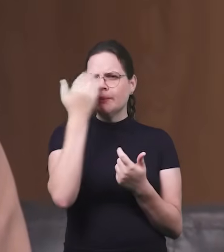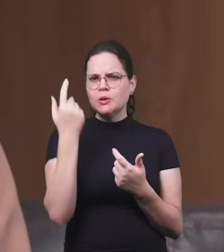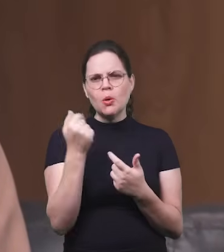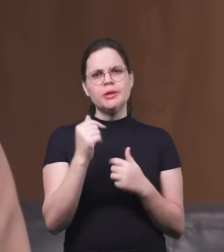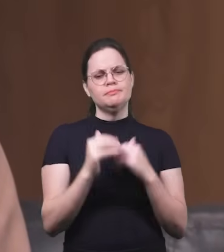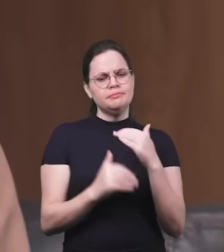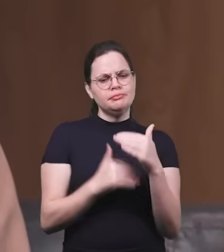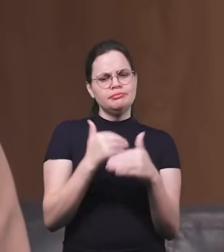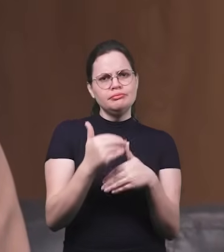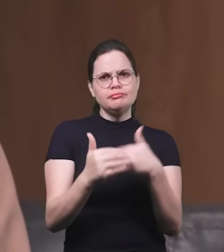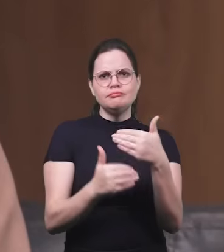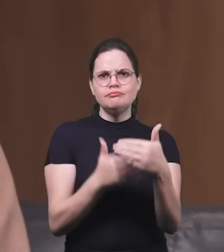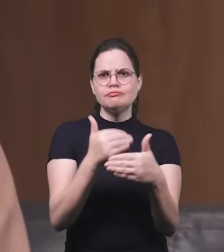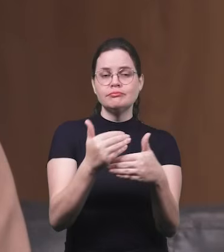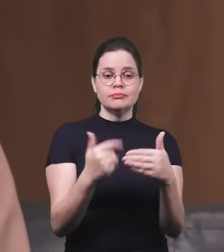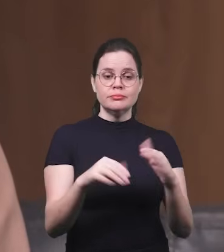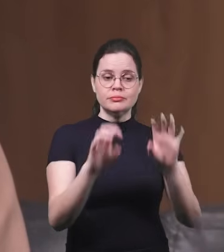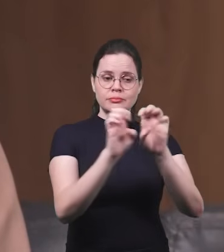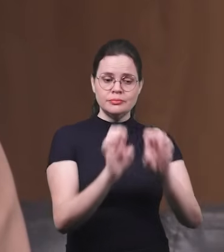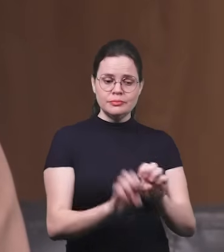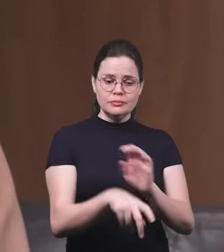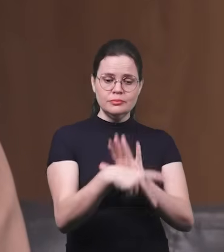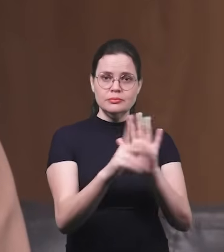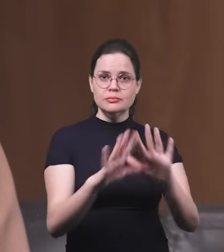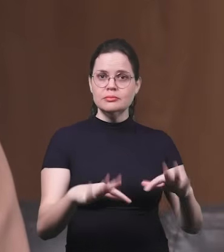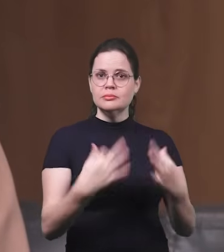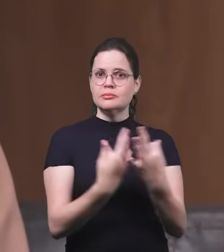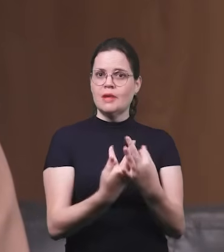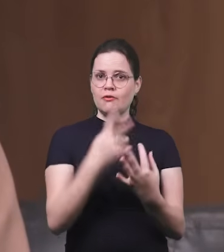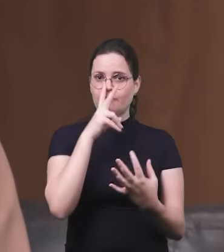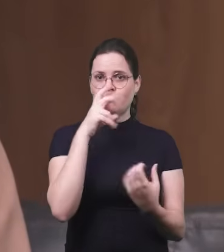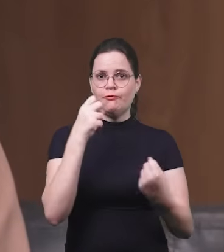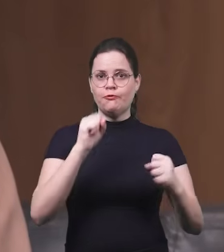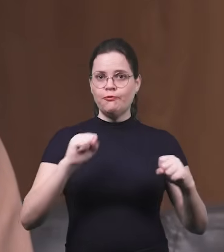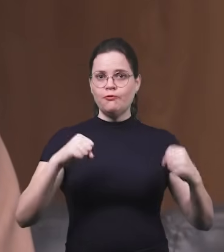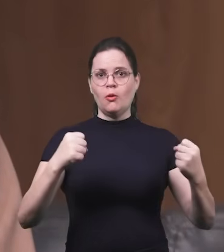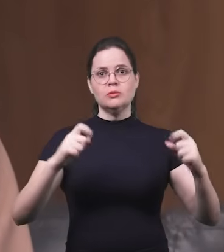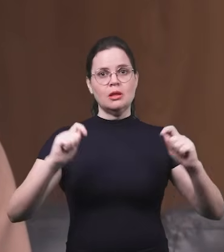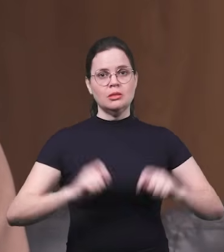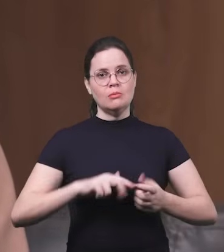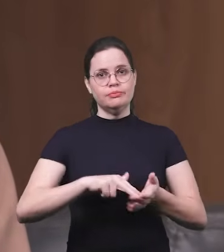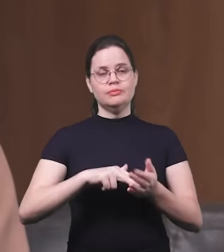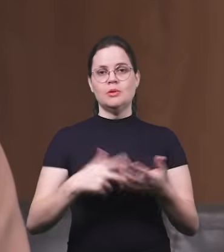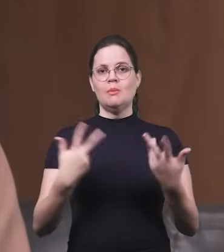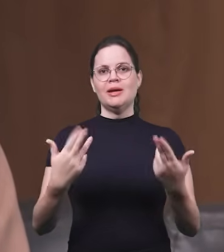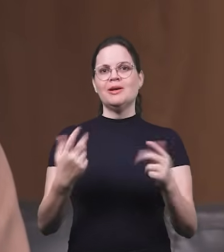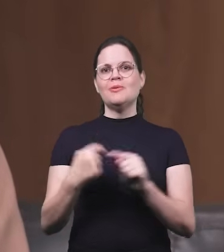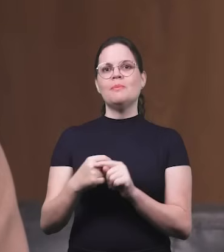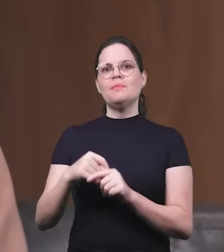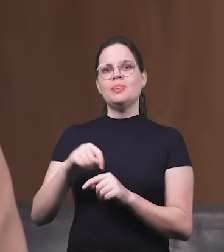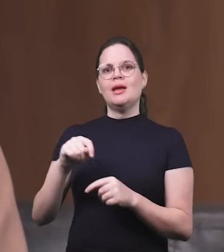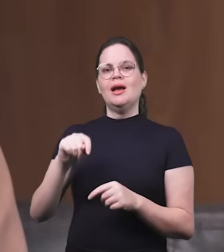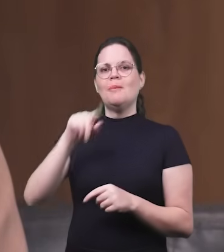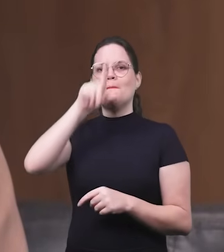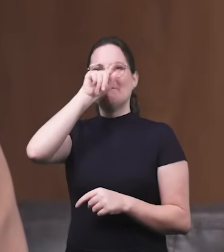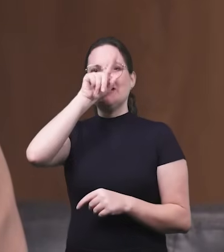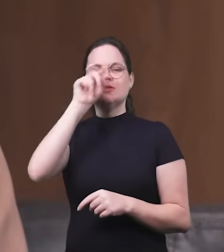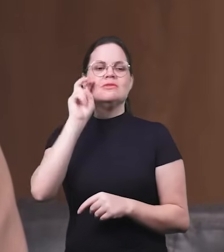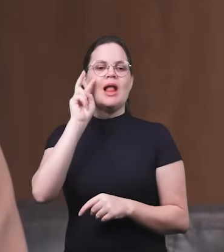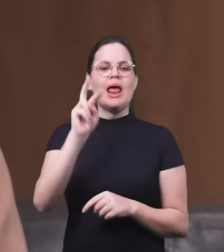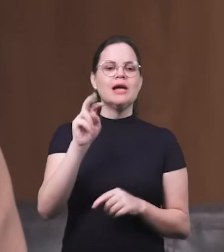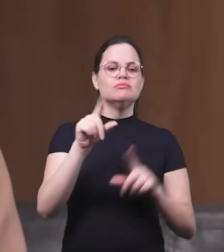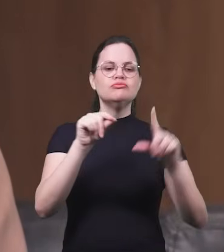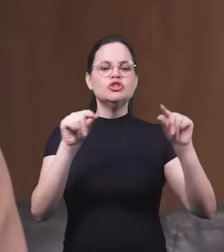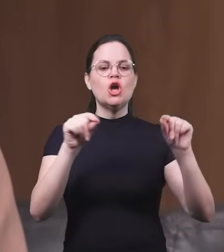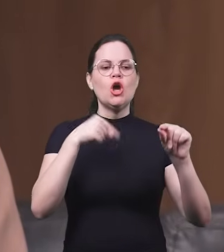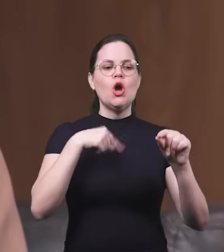vão tornando aquela estrutura familiar forte. Ou seja, os pássaros não vão lá e escolhem, eu só quero esse graveto